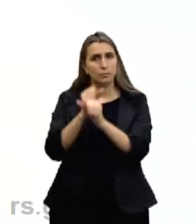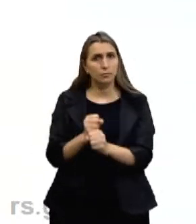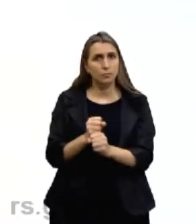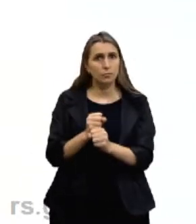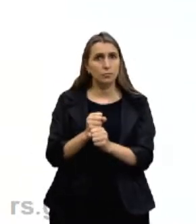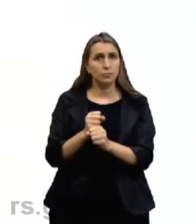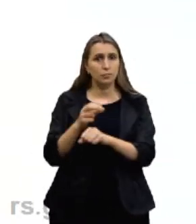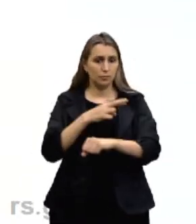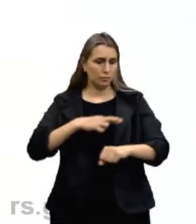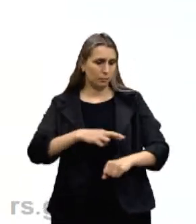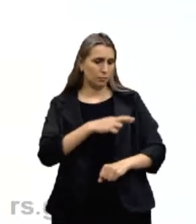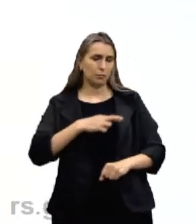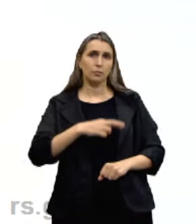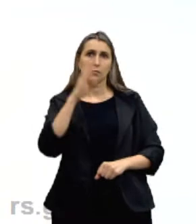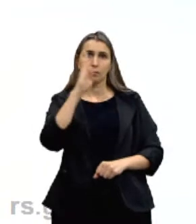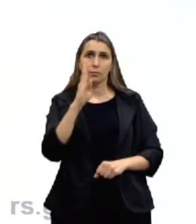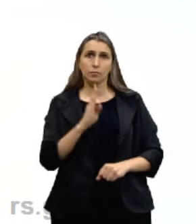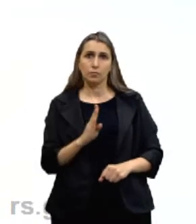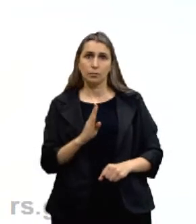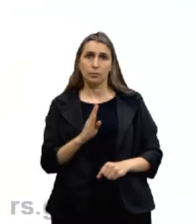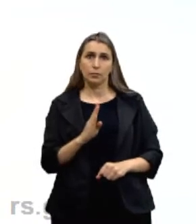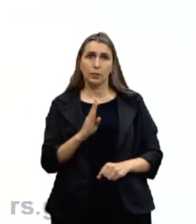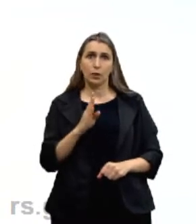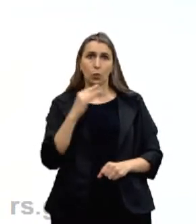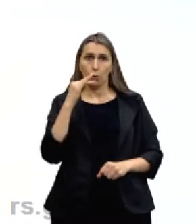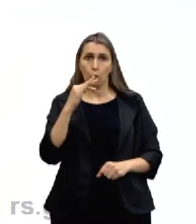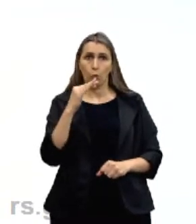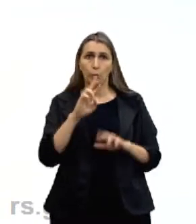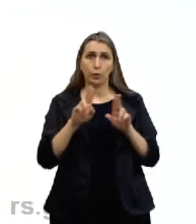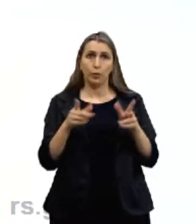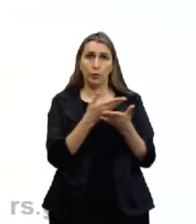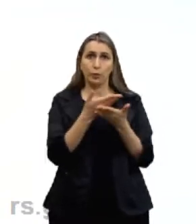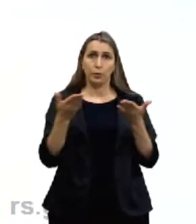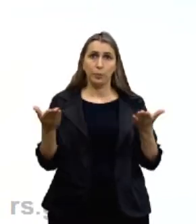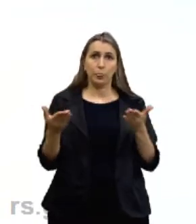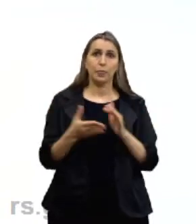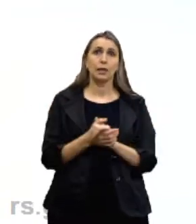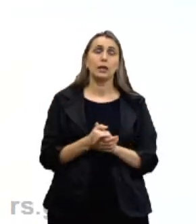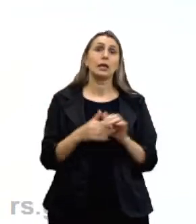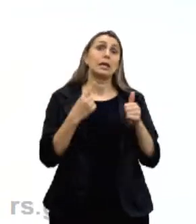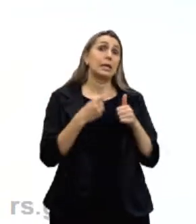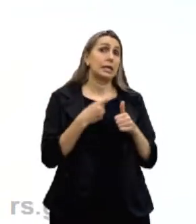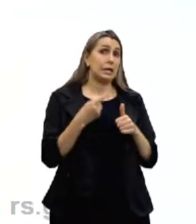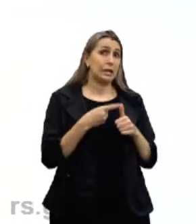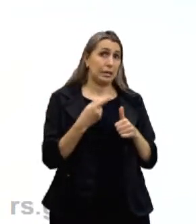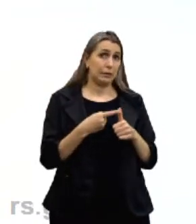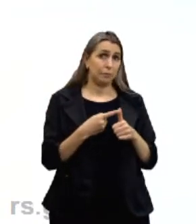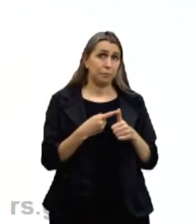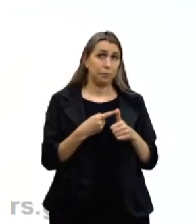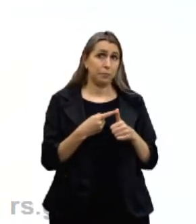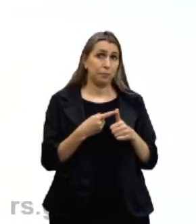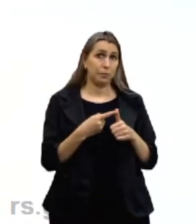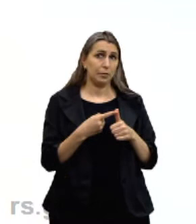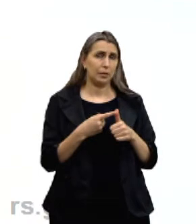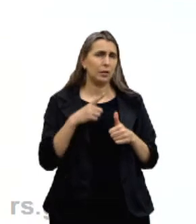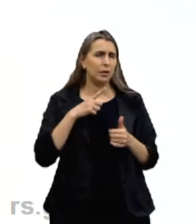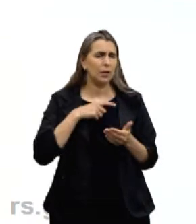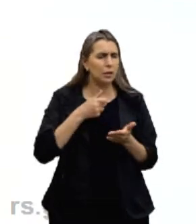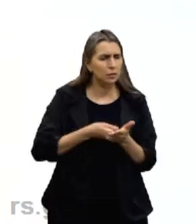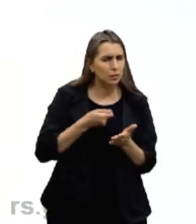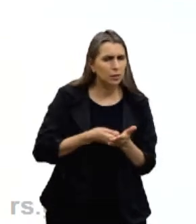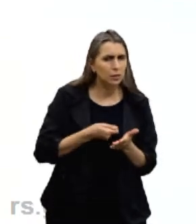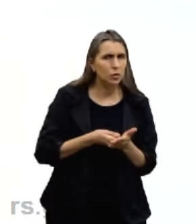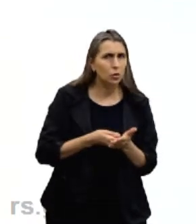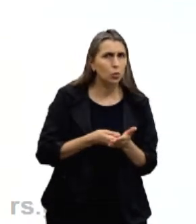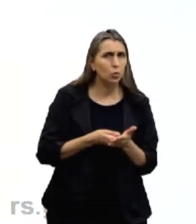aqui o romantismo brasileiro ao pronto eu tô fazer colorido aí para diferenciar para vocês primeira coisa a uma tentativa